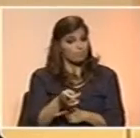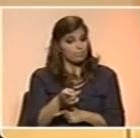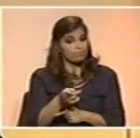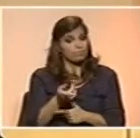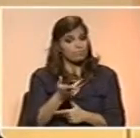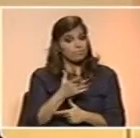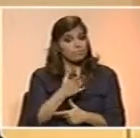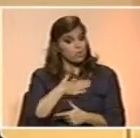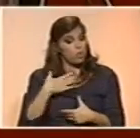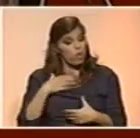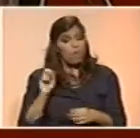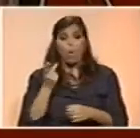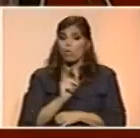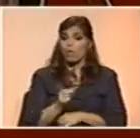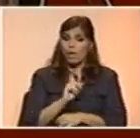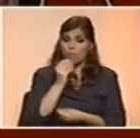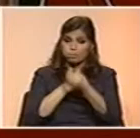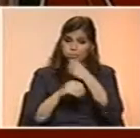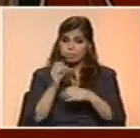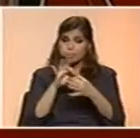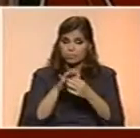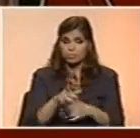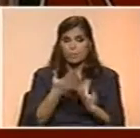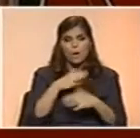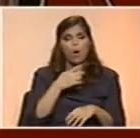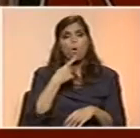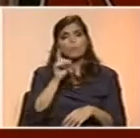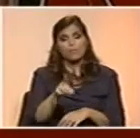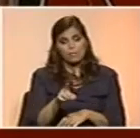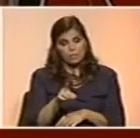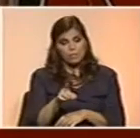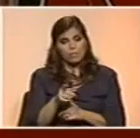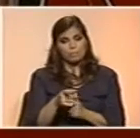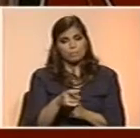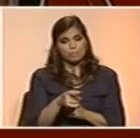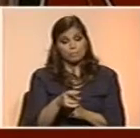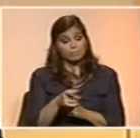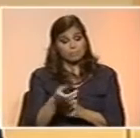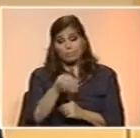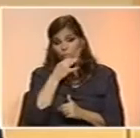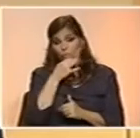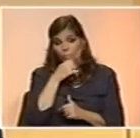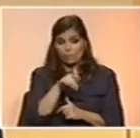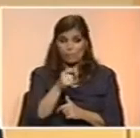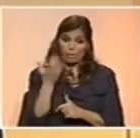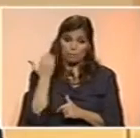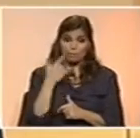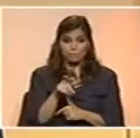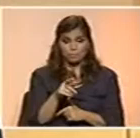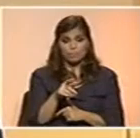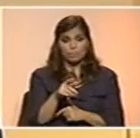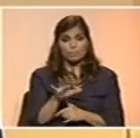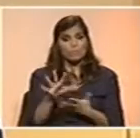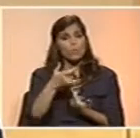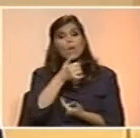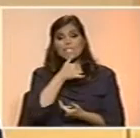para a própria ser saudável ou não da alimentação. Mas voltando à questão, ao raciocínio que eu estava a expor, o momento em que se faz esta opção, o